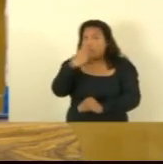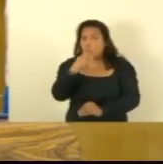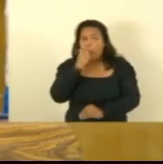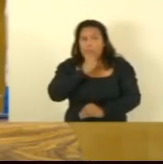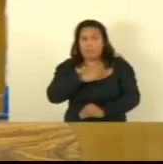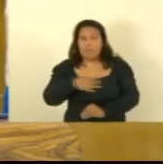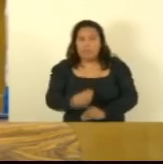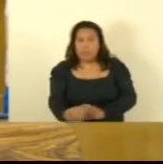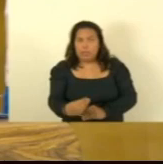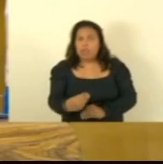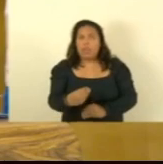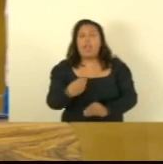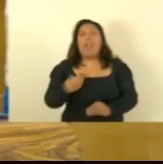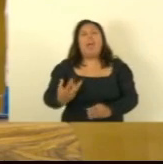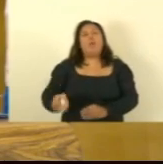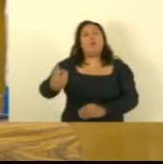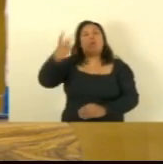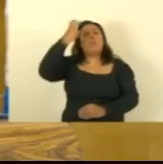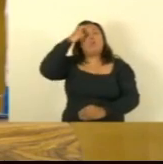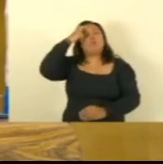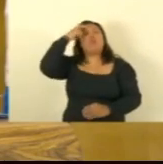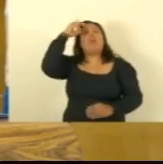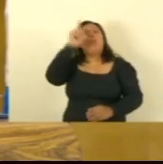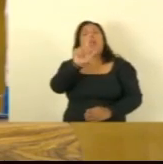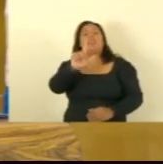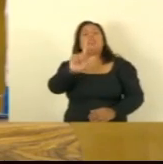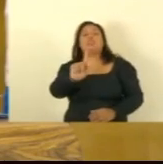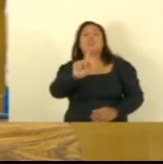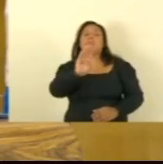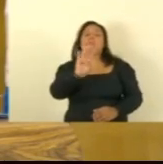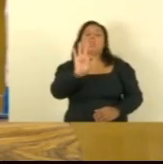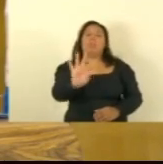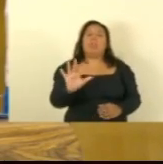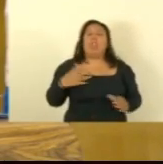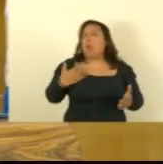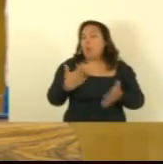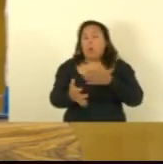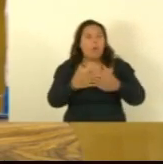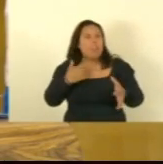filha, a cultura LGBT, a todo custo,